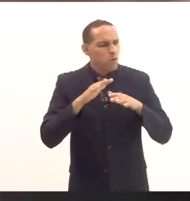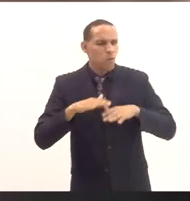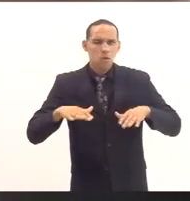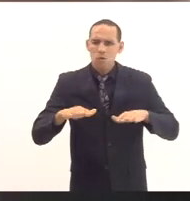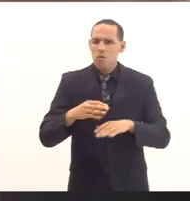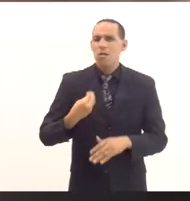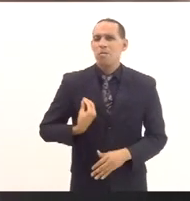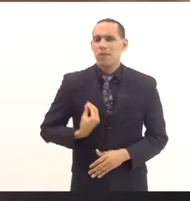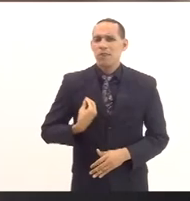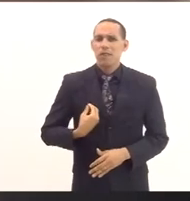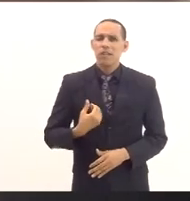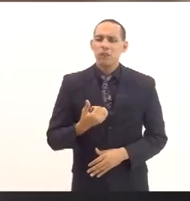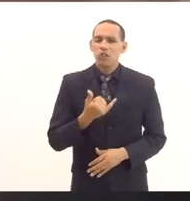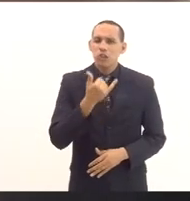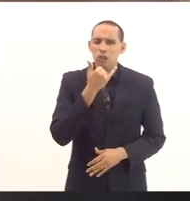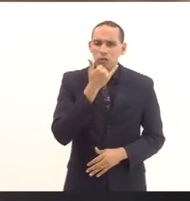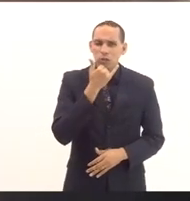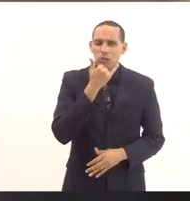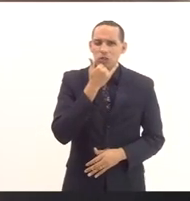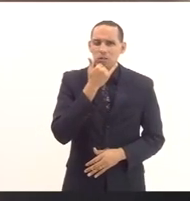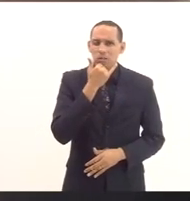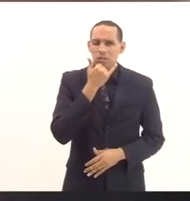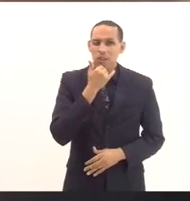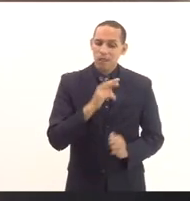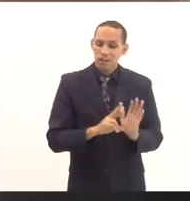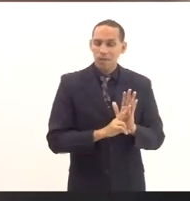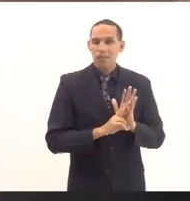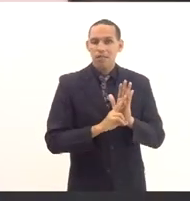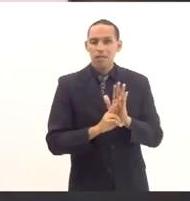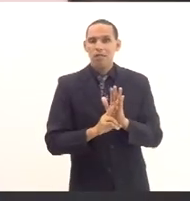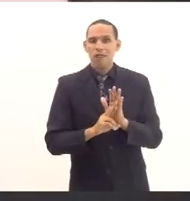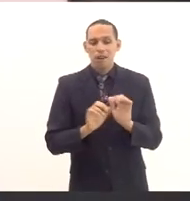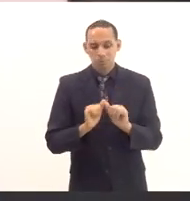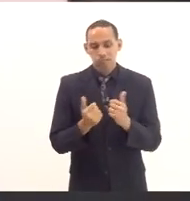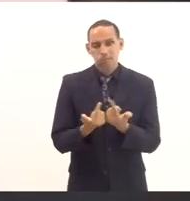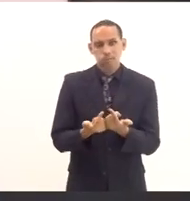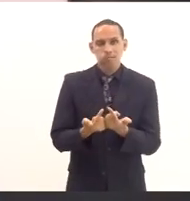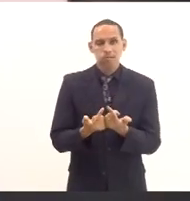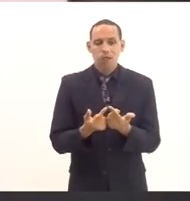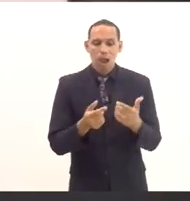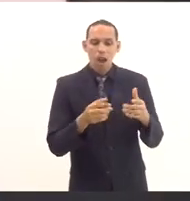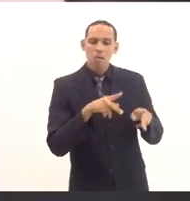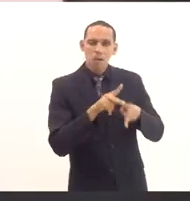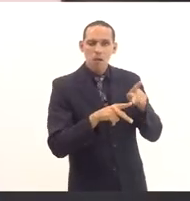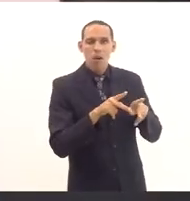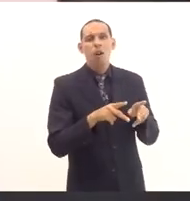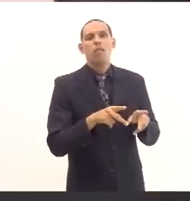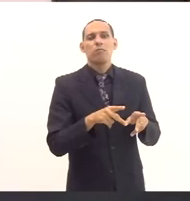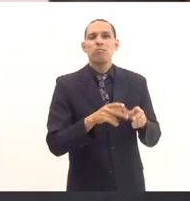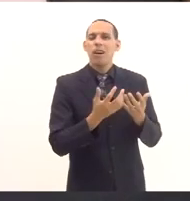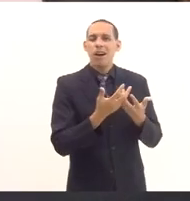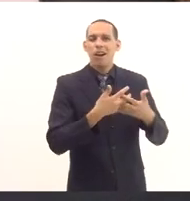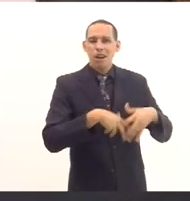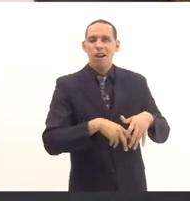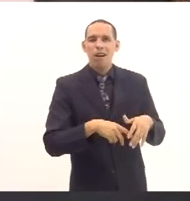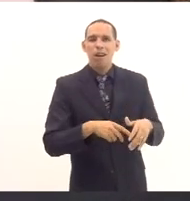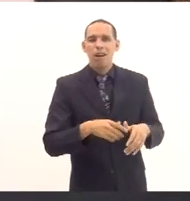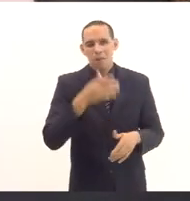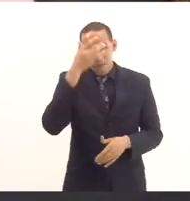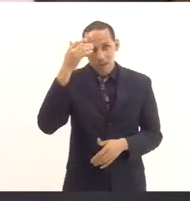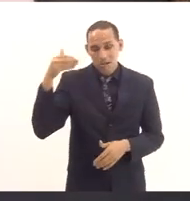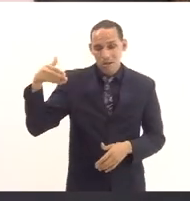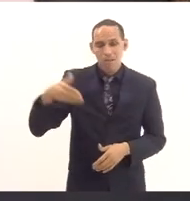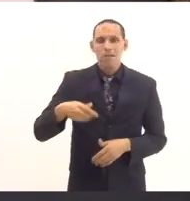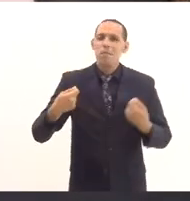me desculpar em nome da Assembleia do Povo de Petrópolis pela ausência de quem